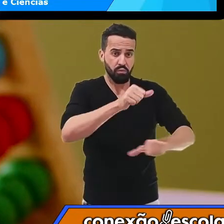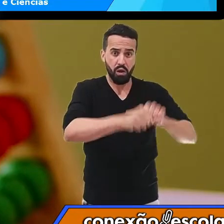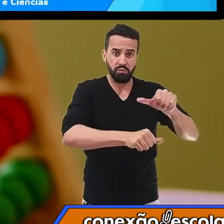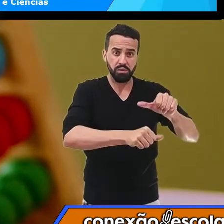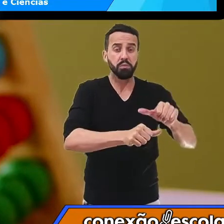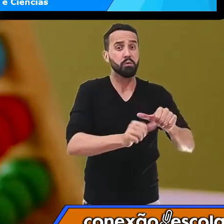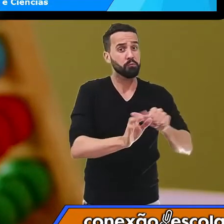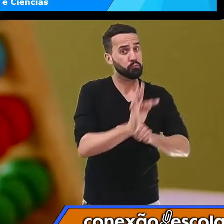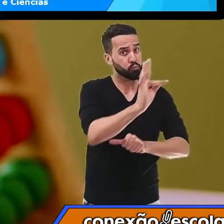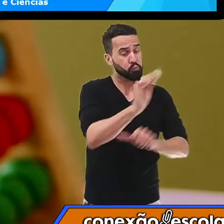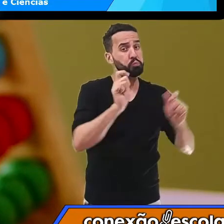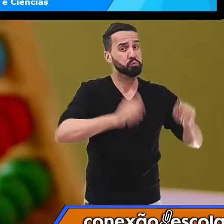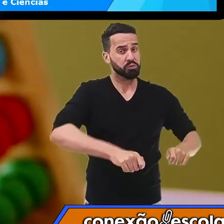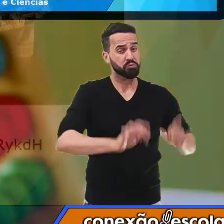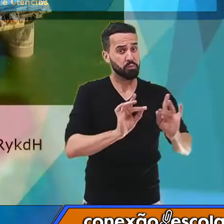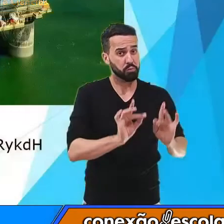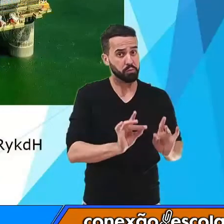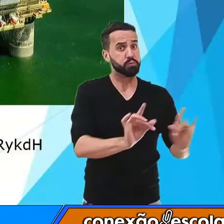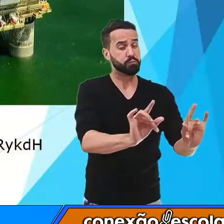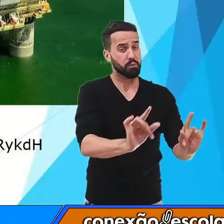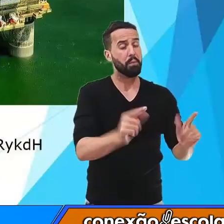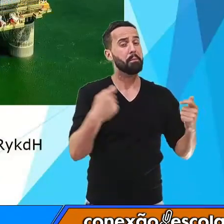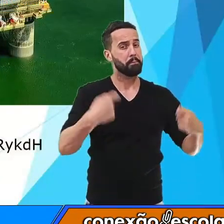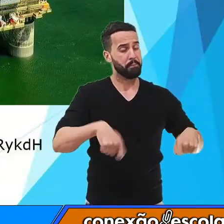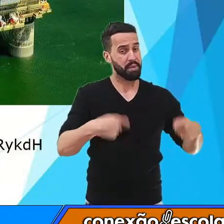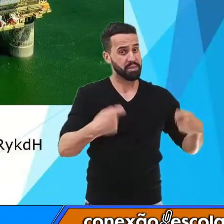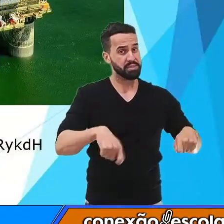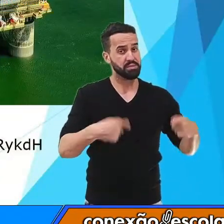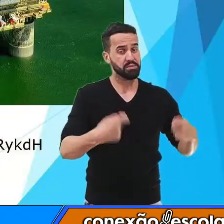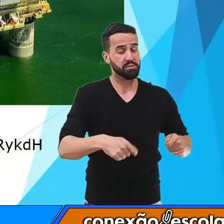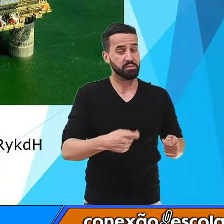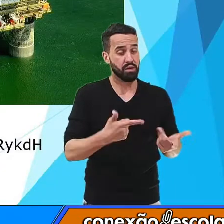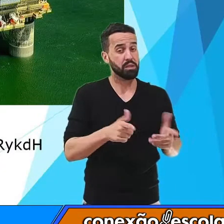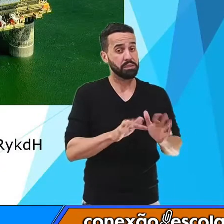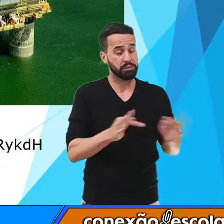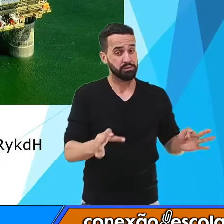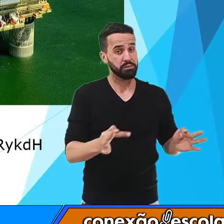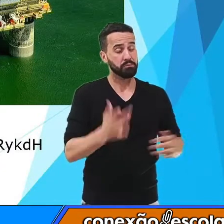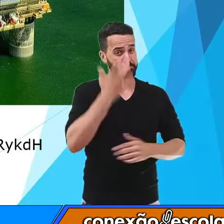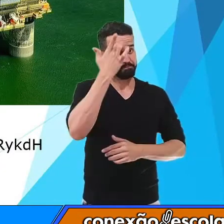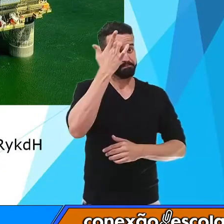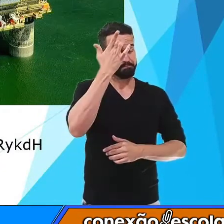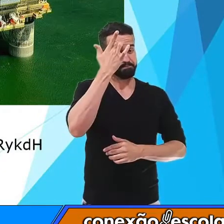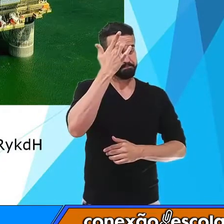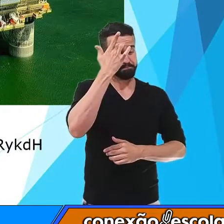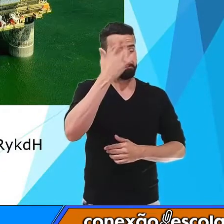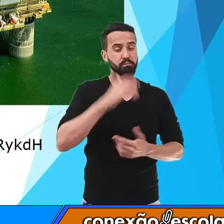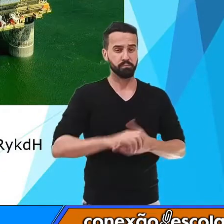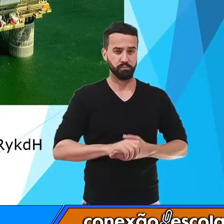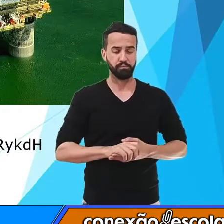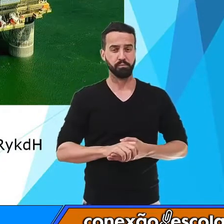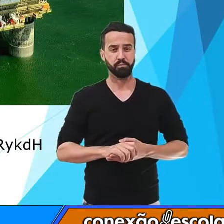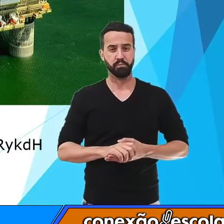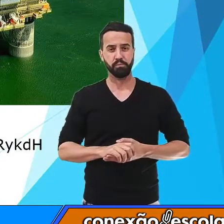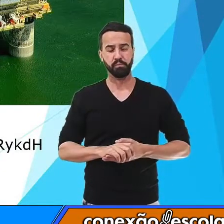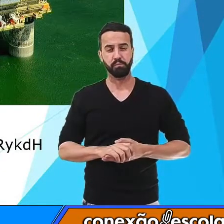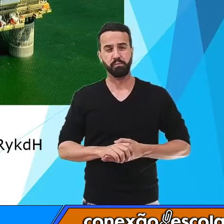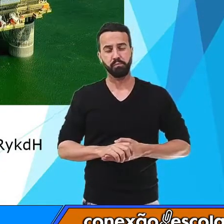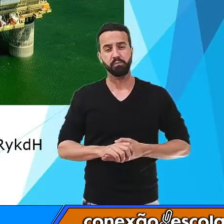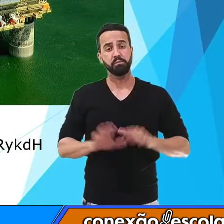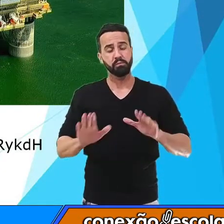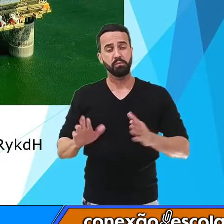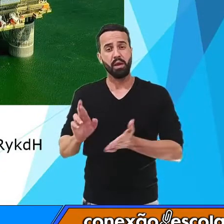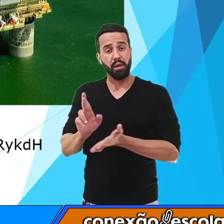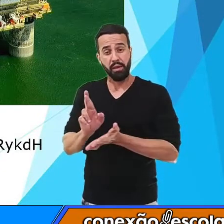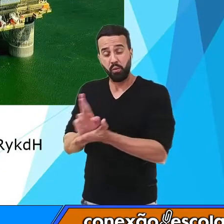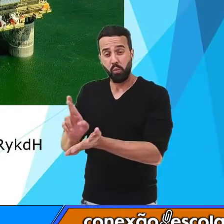se esgotam, se elas não forem utilizadas com responsabilidade. Agora vamos ver os recursos